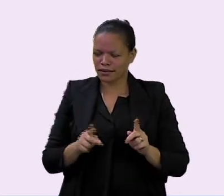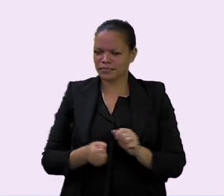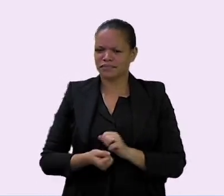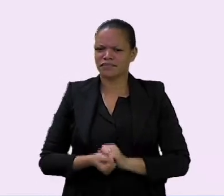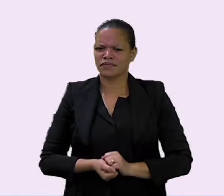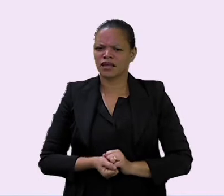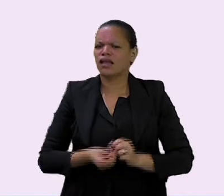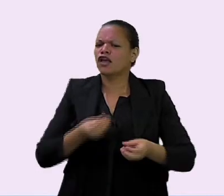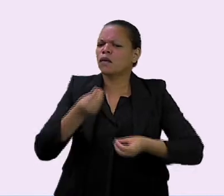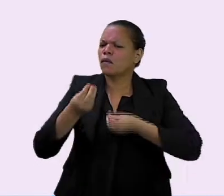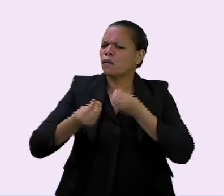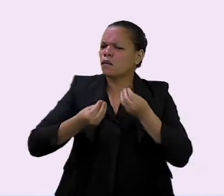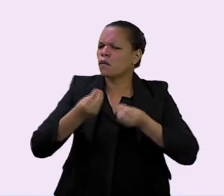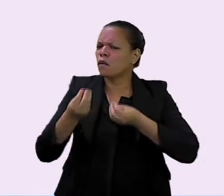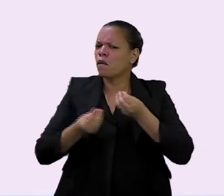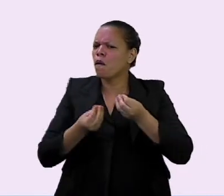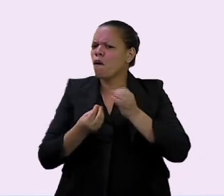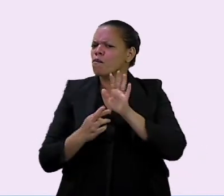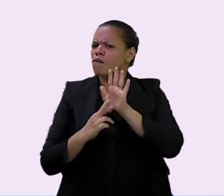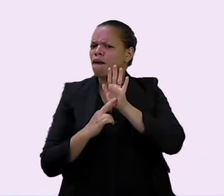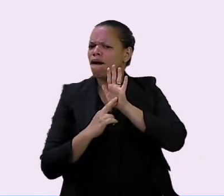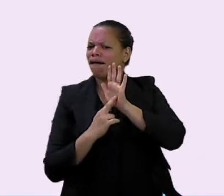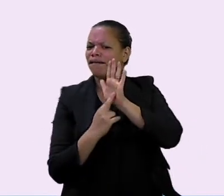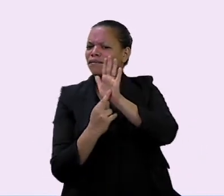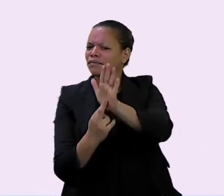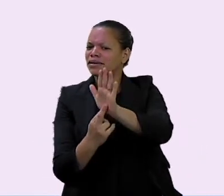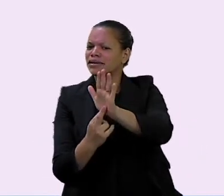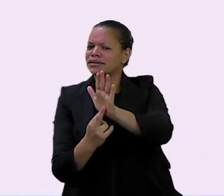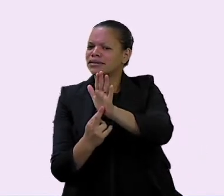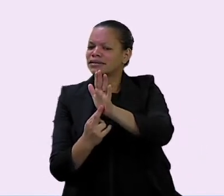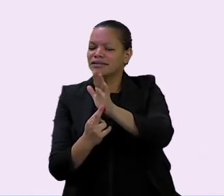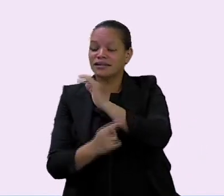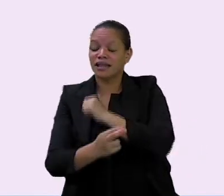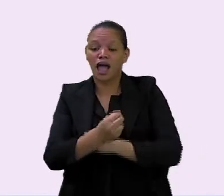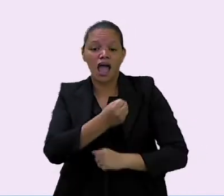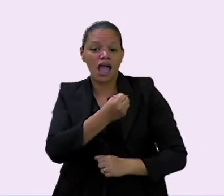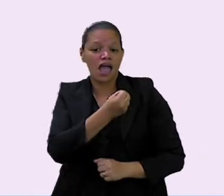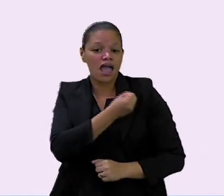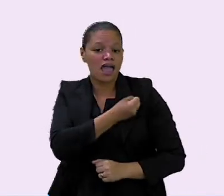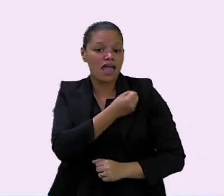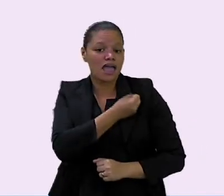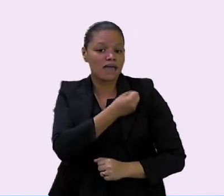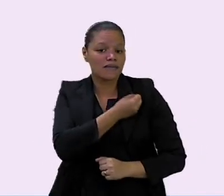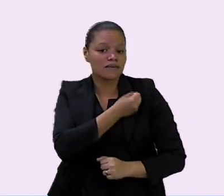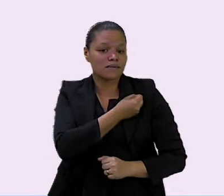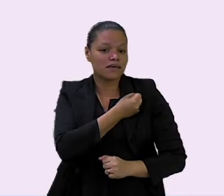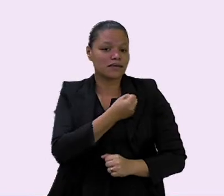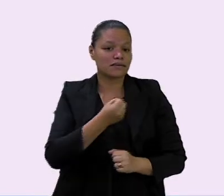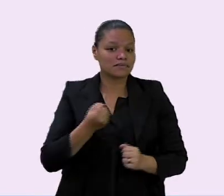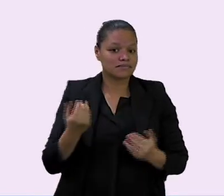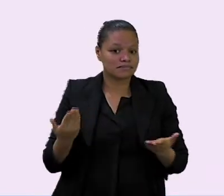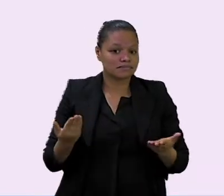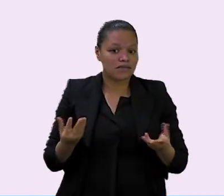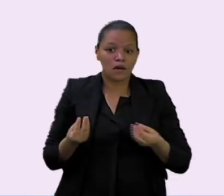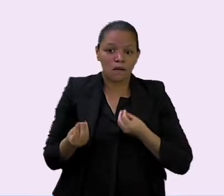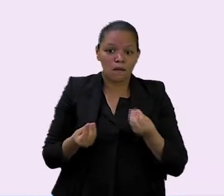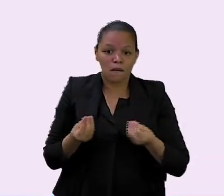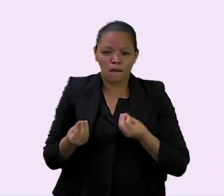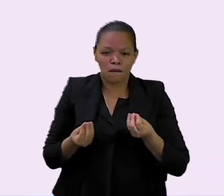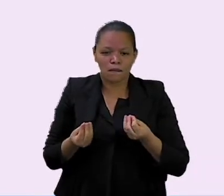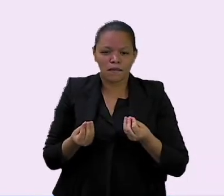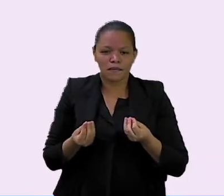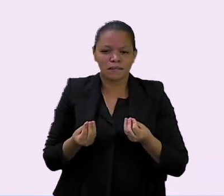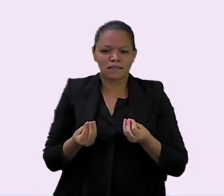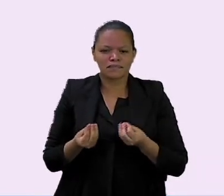2. Eu comi uma parte de quantas? De 2 partes que tinham, ok? Vamos voltar aqui para a